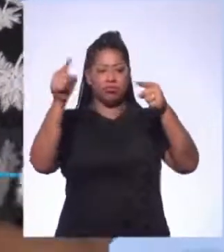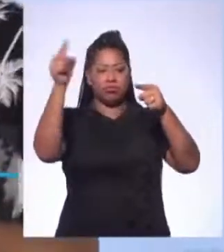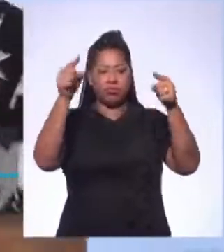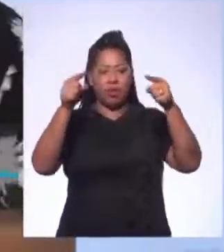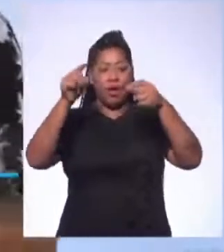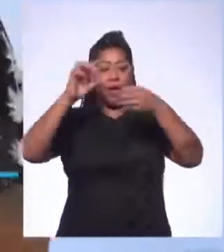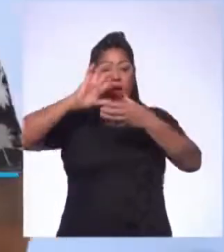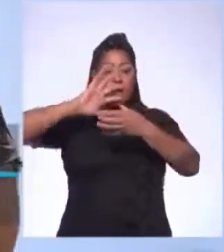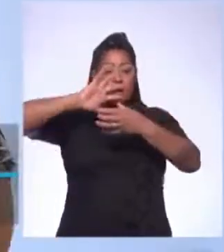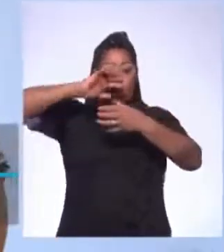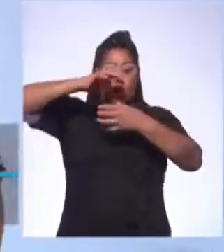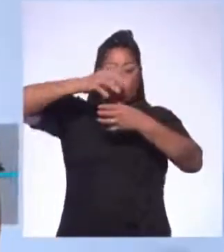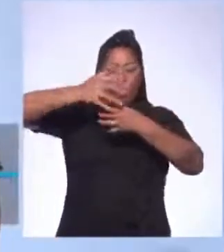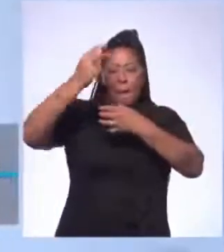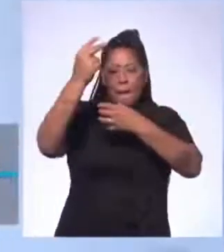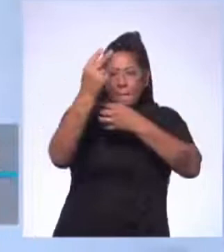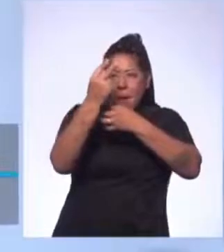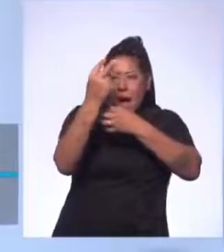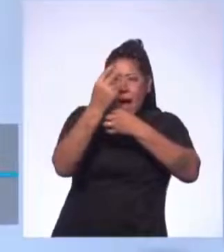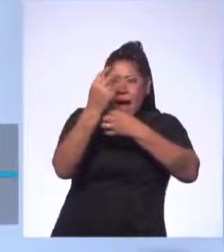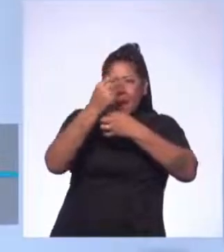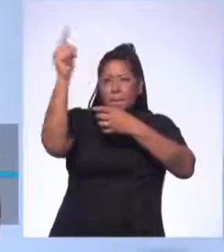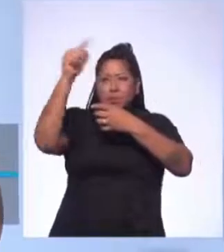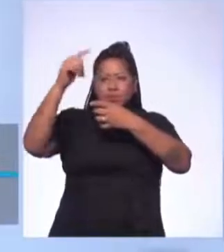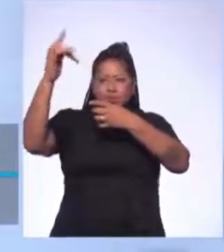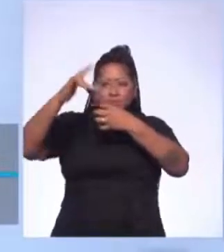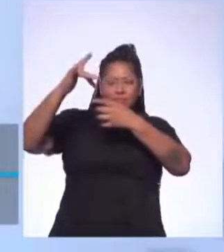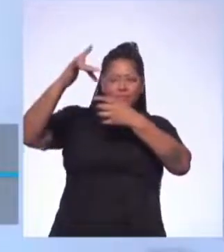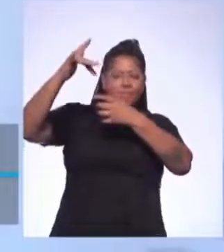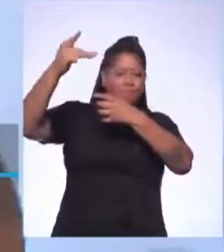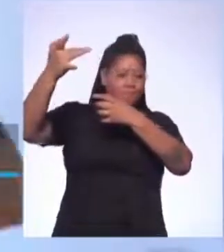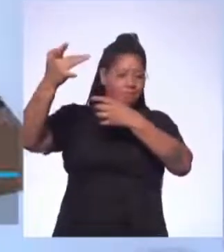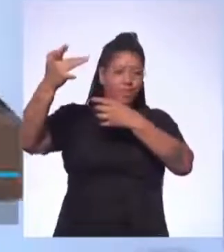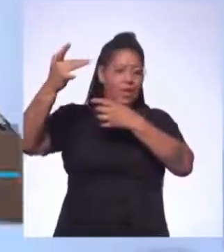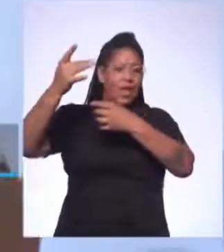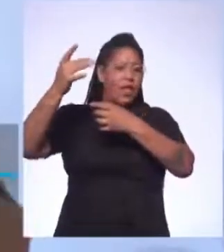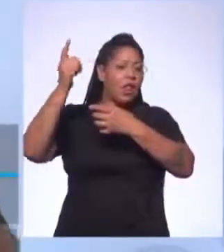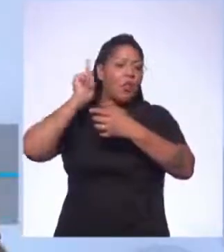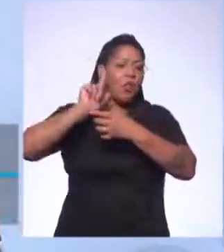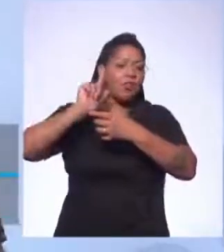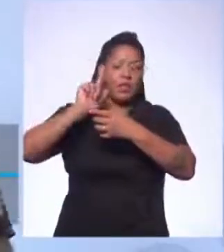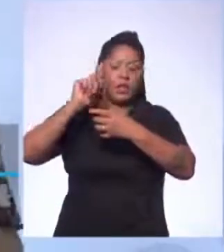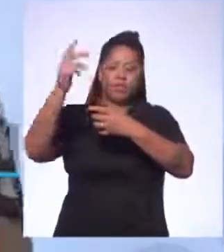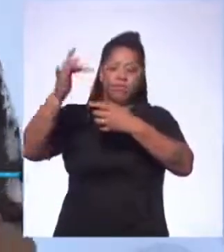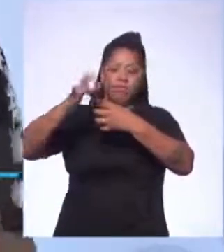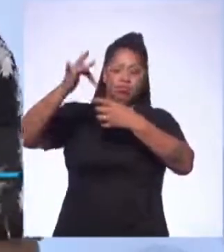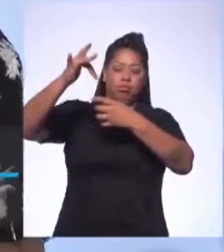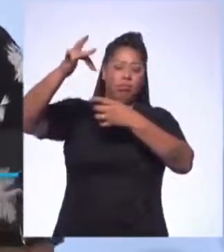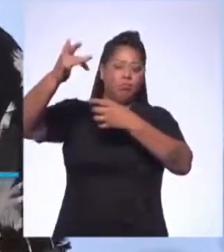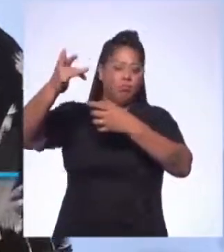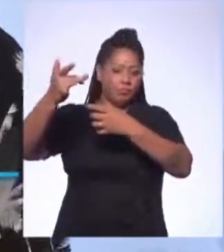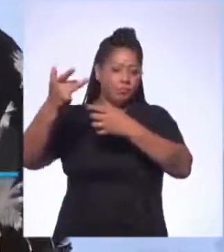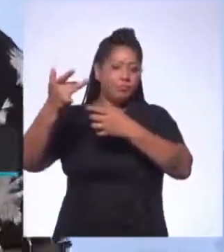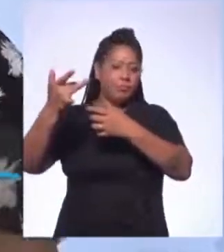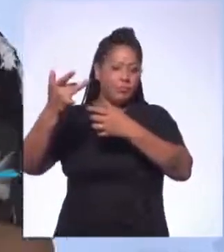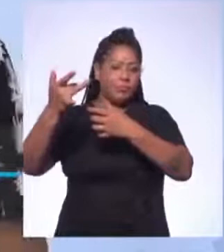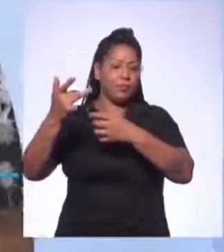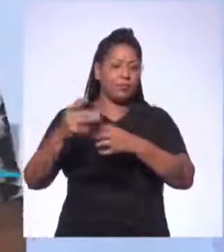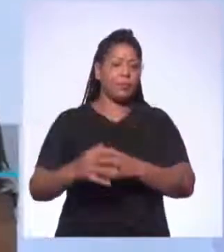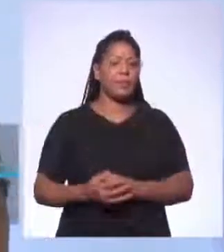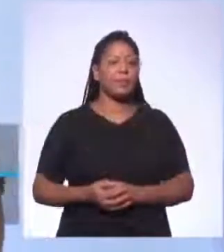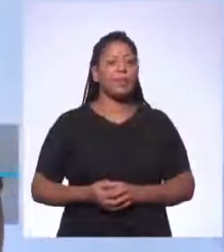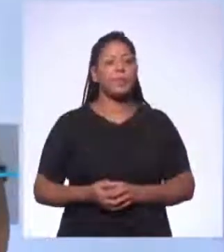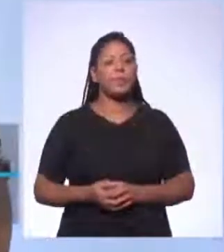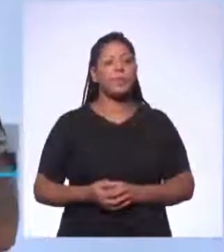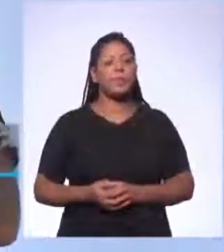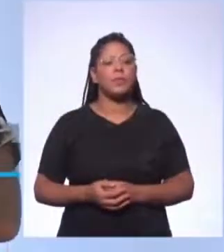nessa camada de ozônio, que vai retendo, vai filtrando para que não chegue com grande intensidade